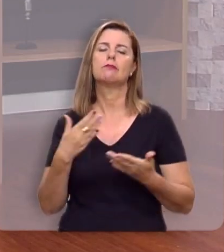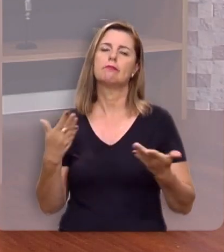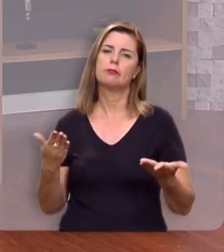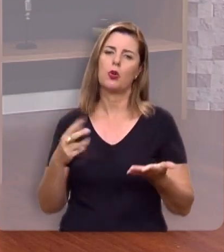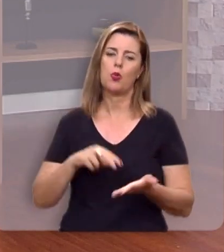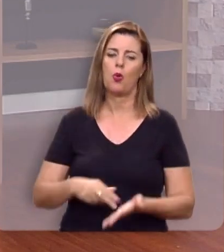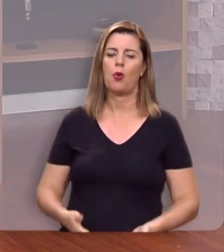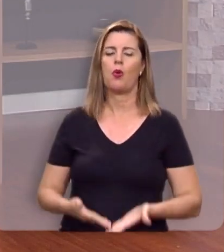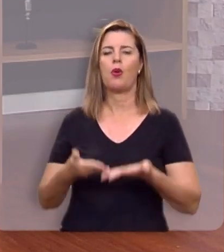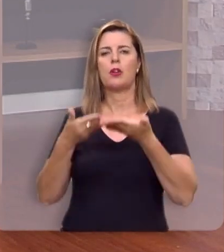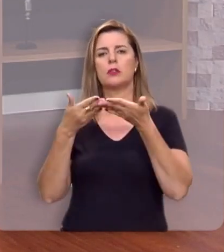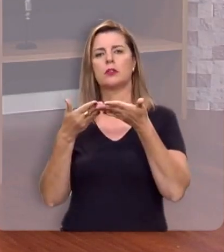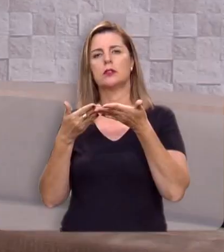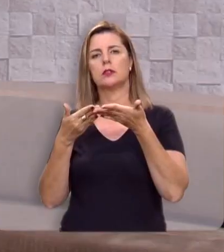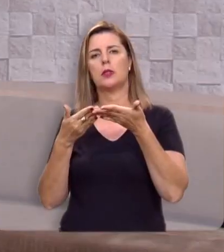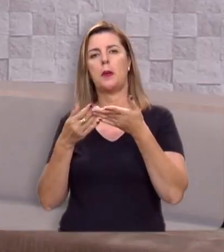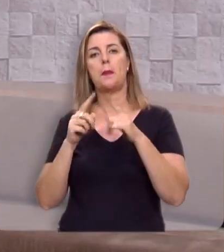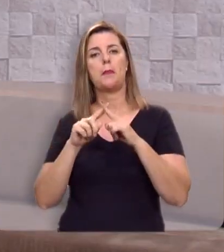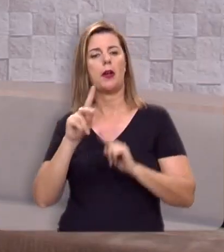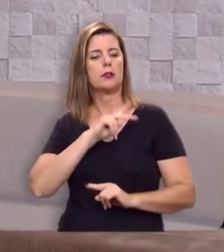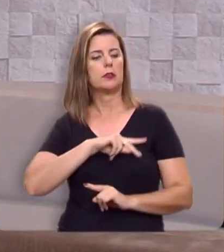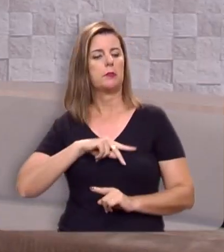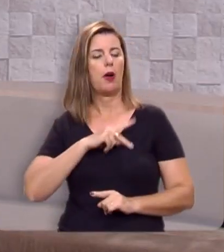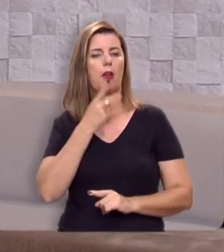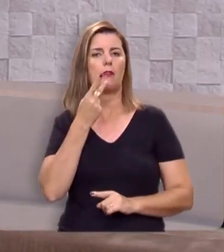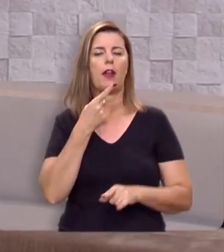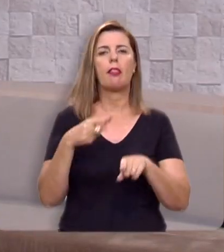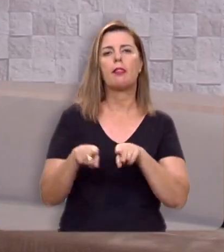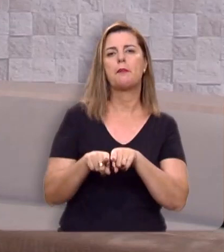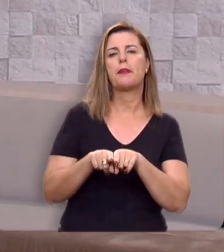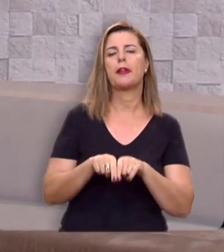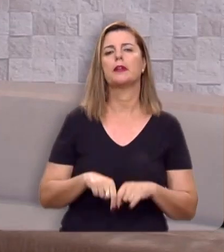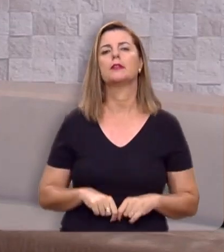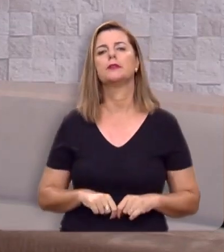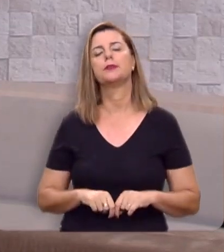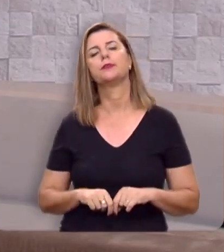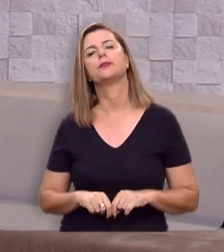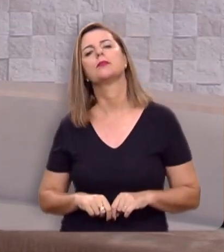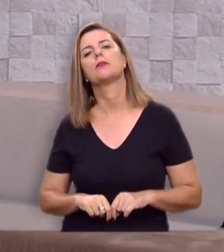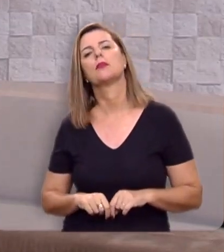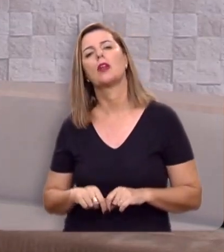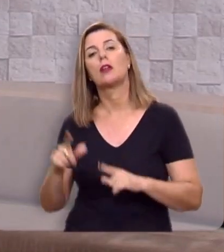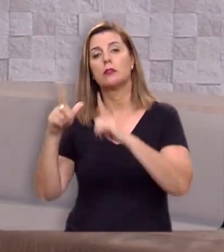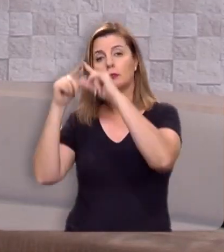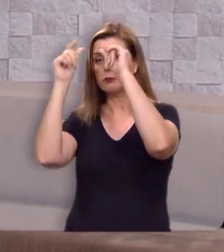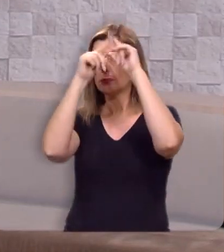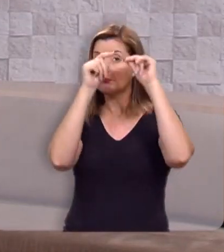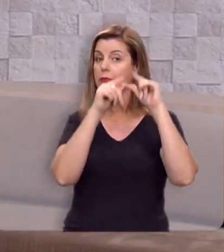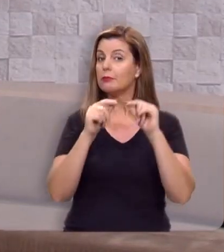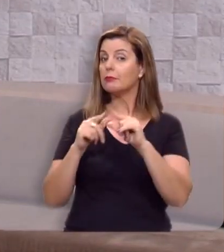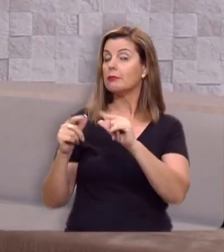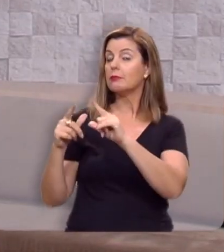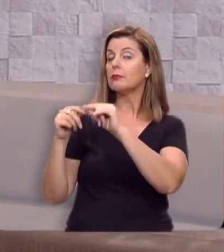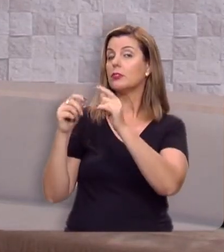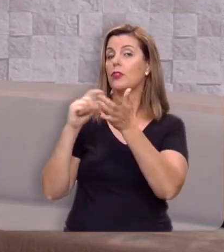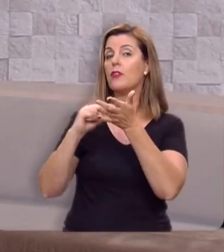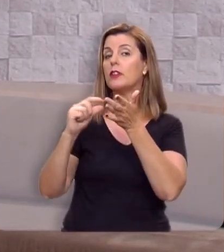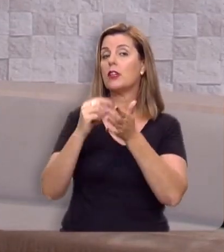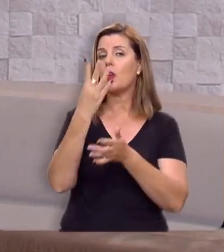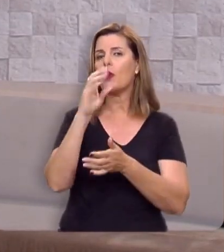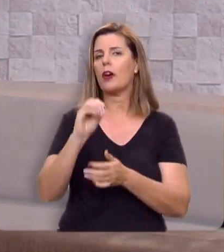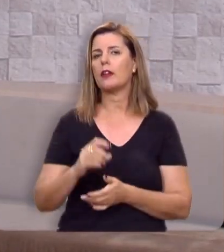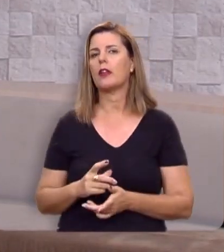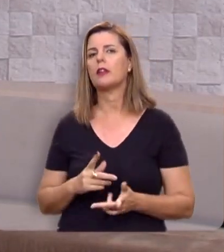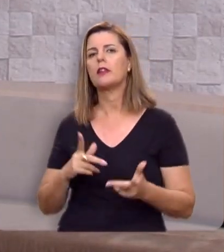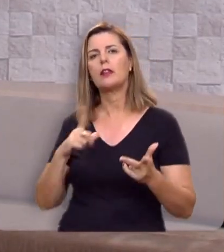da ressurreição. Mas Paulo vai usar uma outra figura, a figura dos astros. Lá no verso 40 ele diz, também